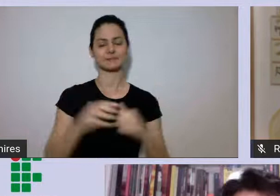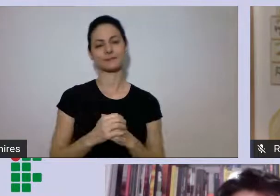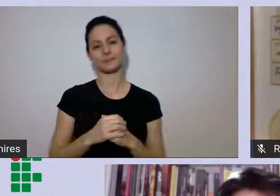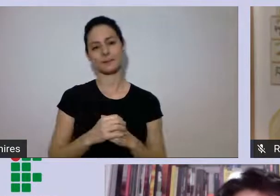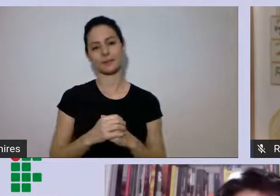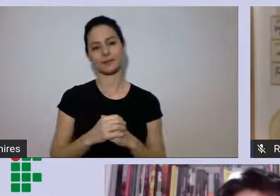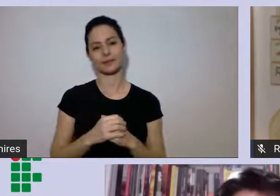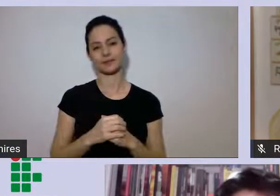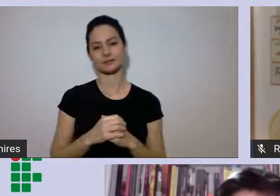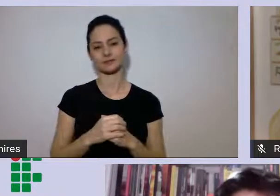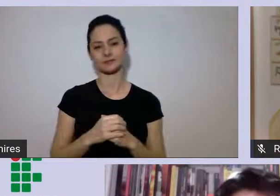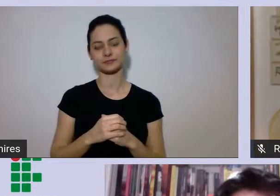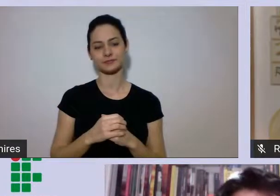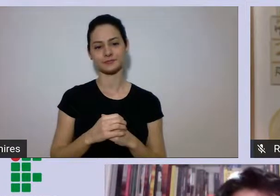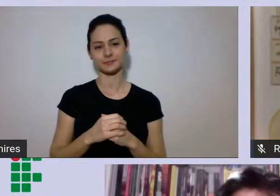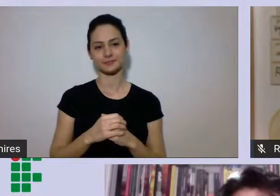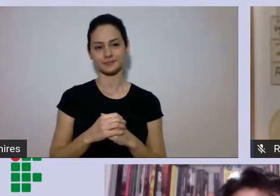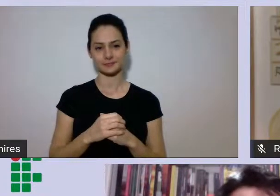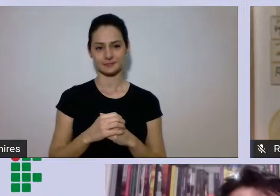para a gente